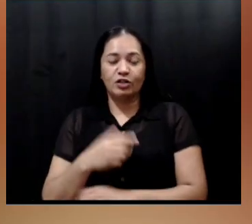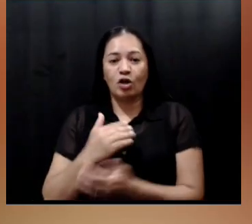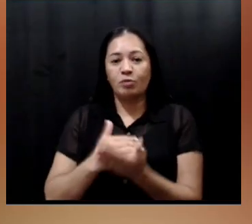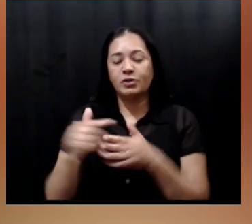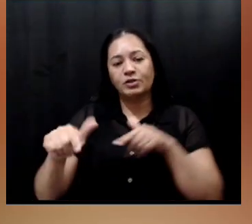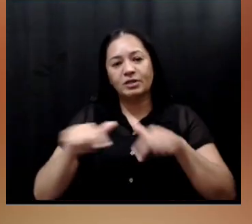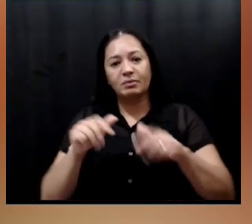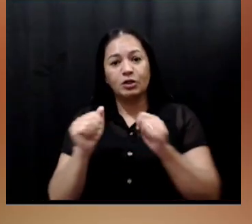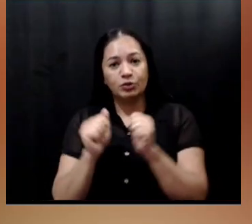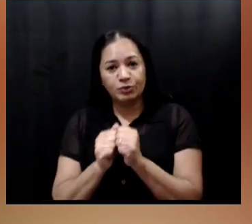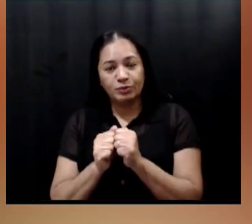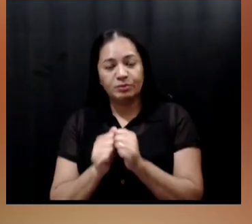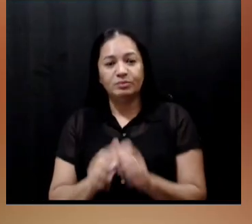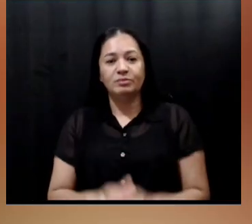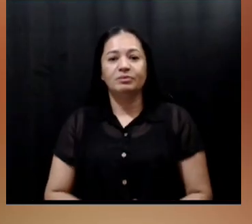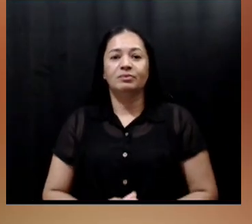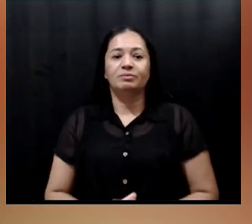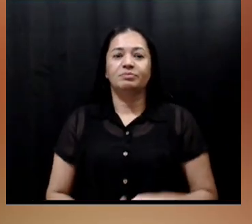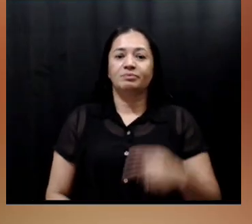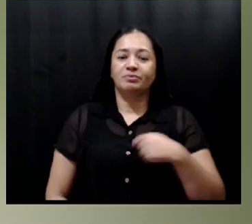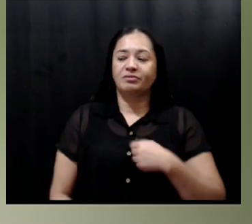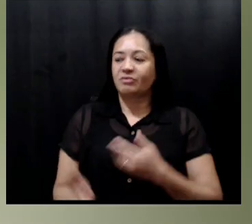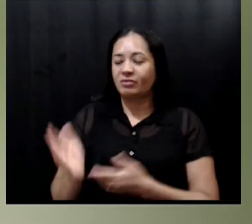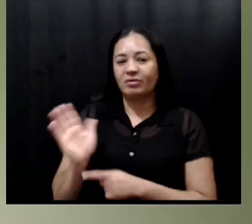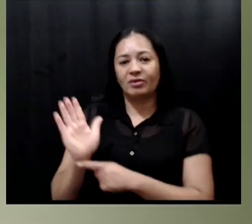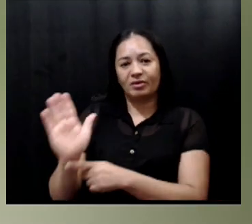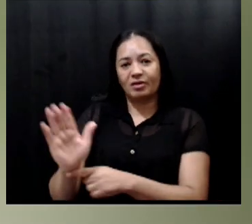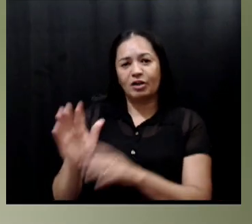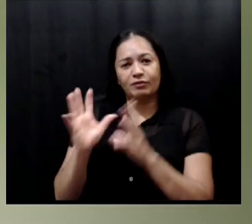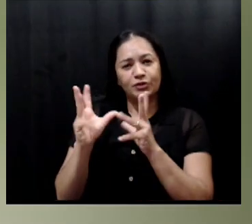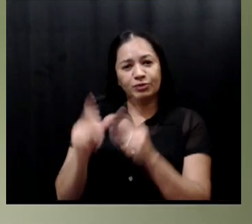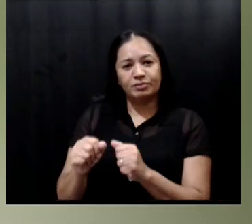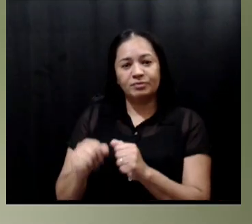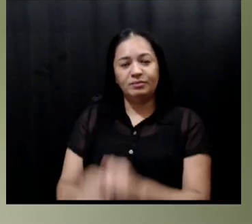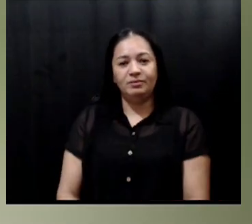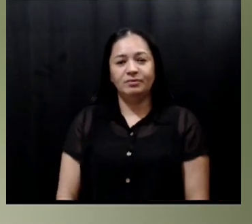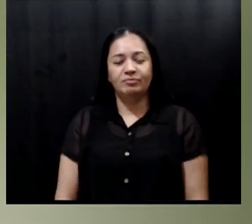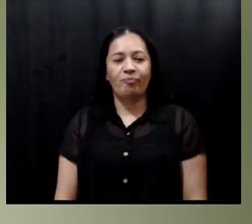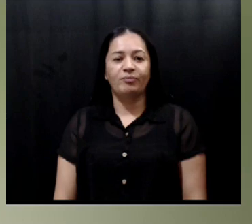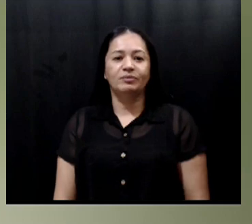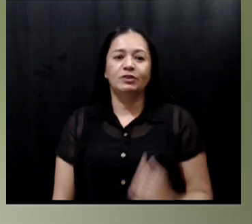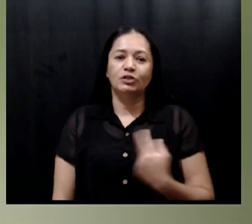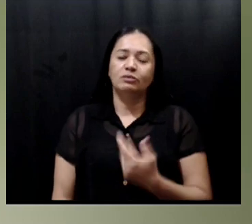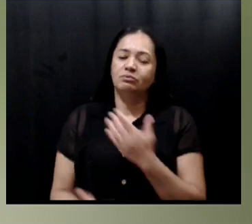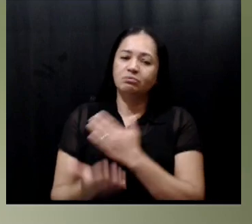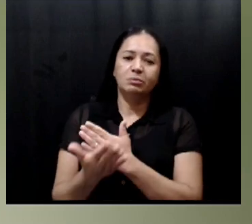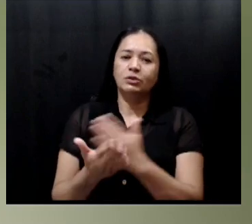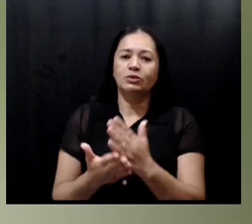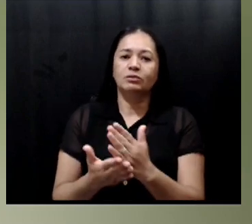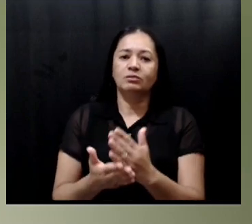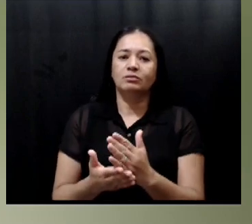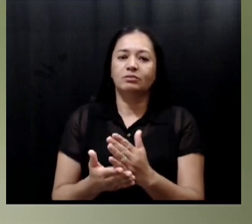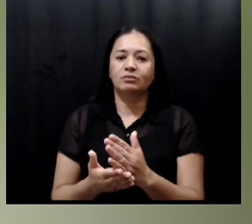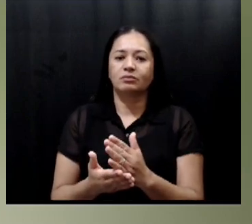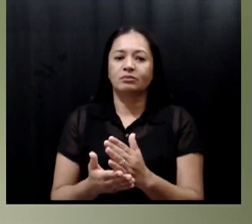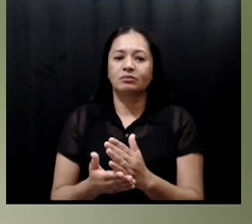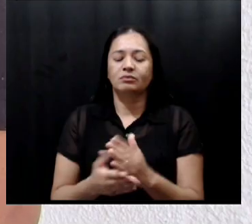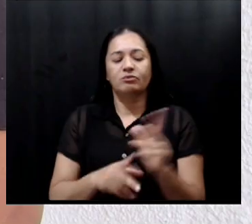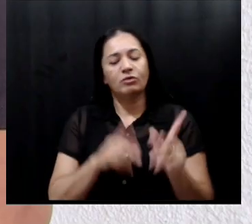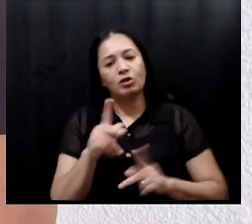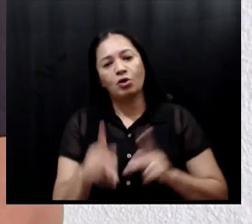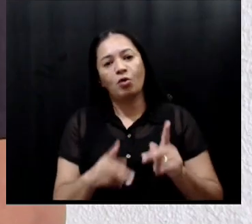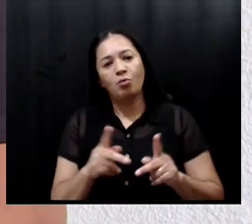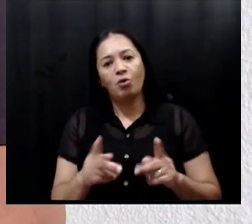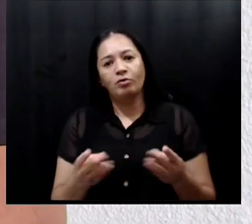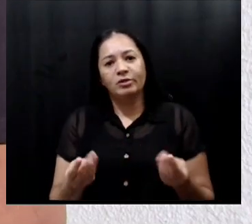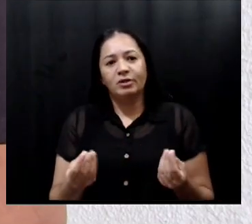Na verdade, eu era o auxiliar que fazia tudo, né? E a gente começou. Aí o povo, nossa, Nardo,